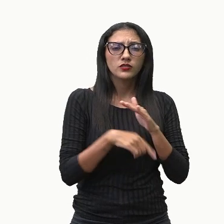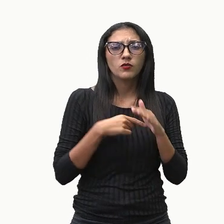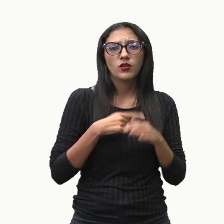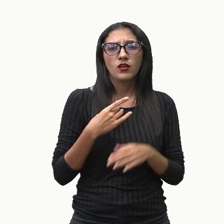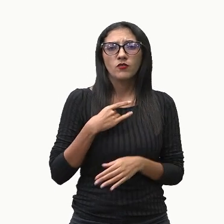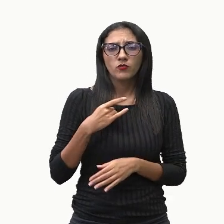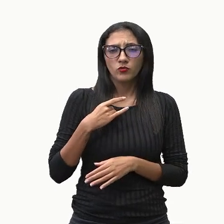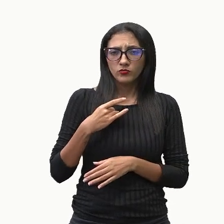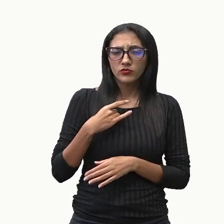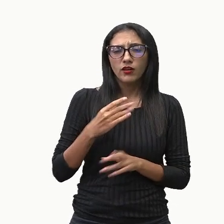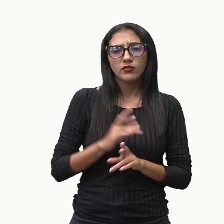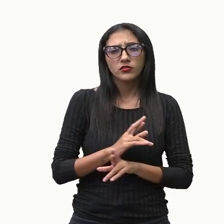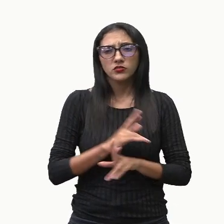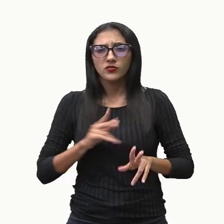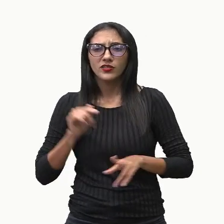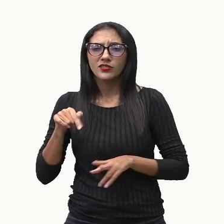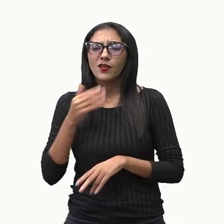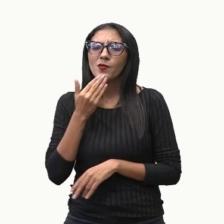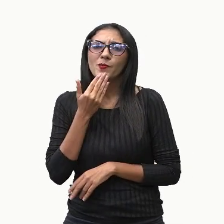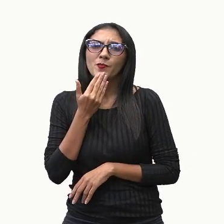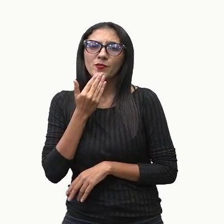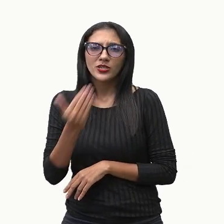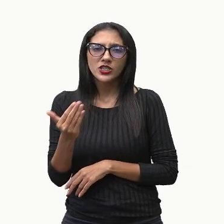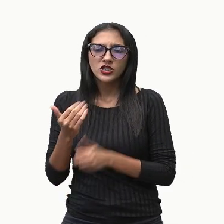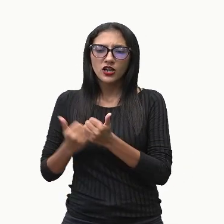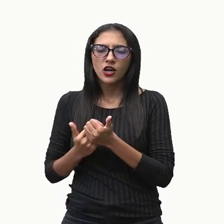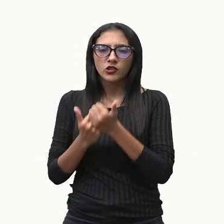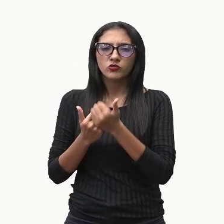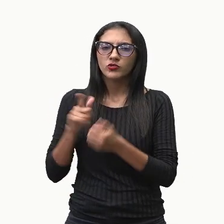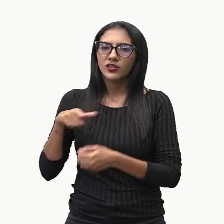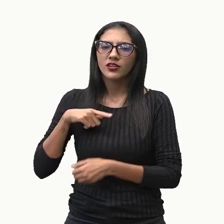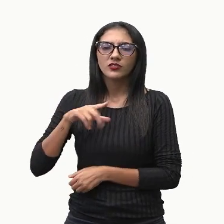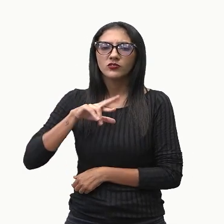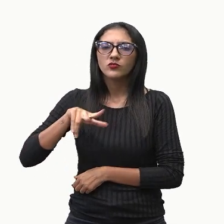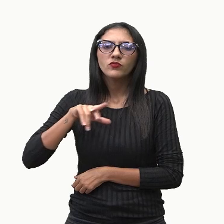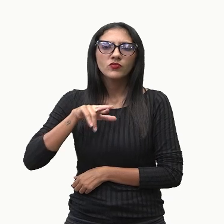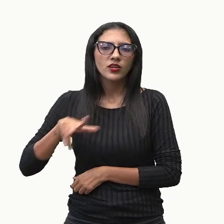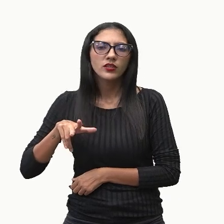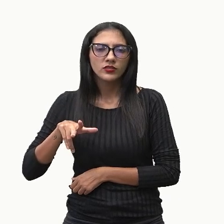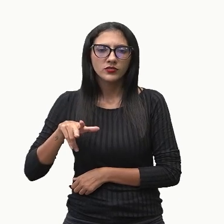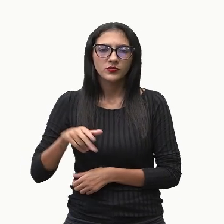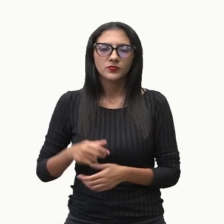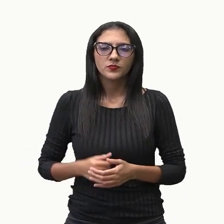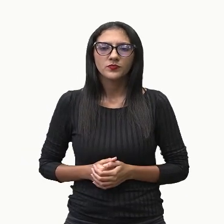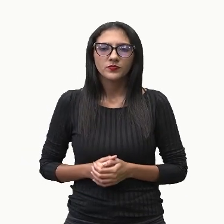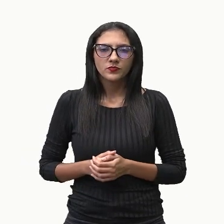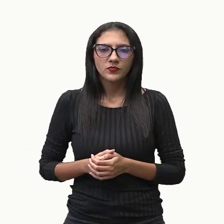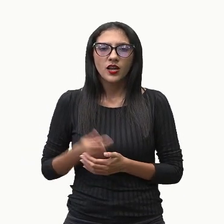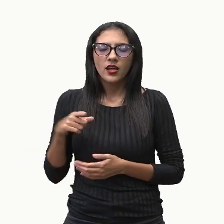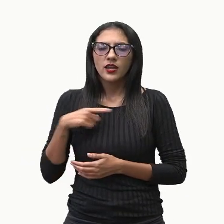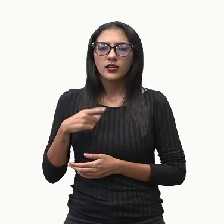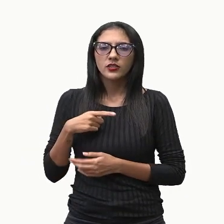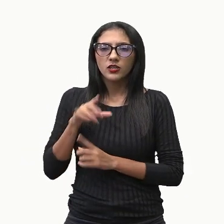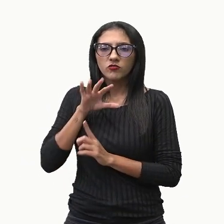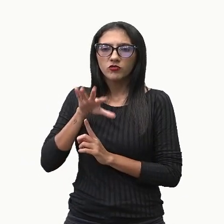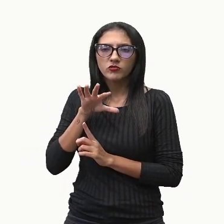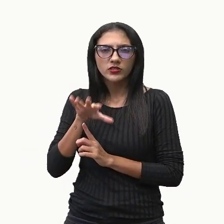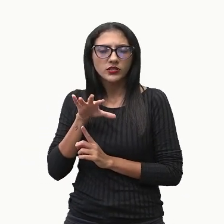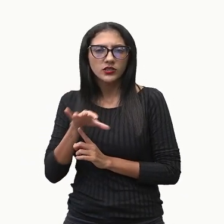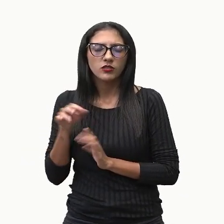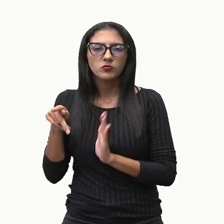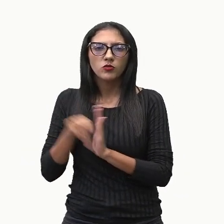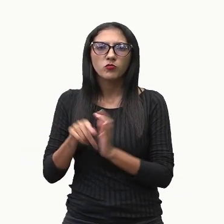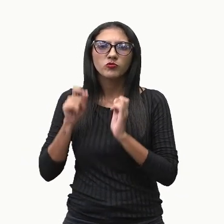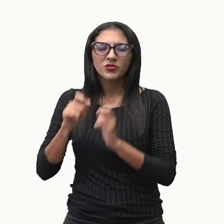que o refúgio não é voluntário, ele é involuntário e ele é impulsionado por necessidades